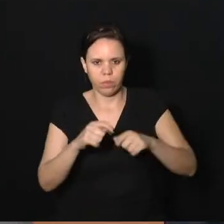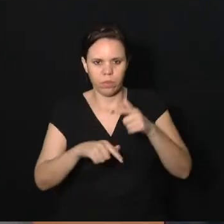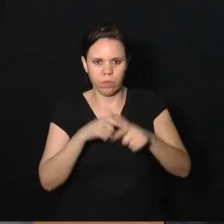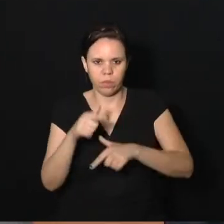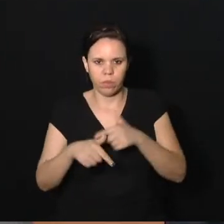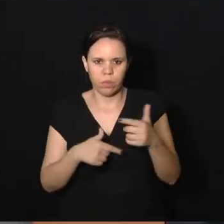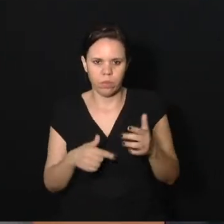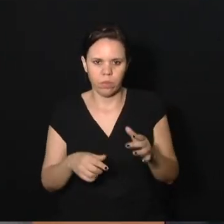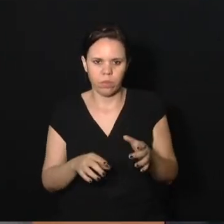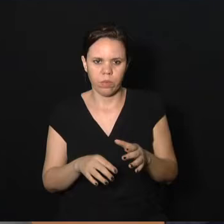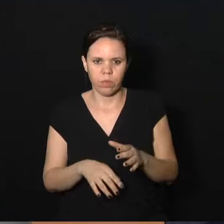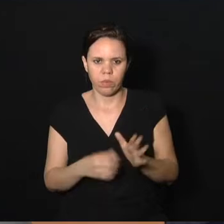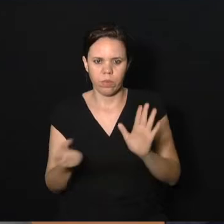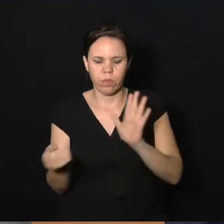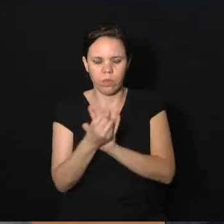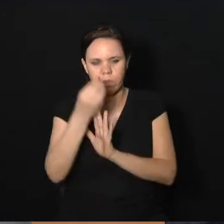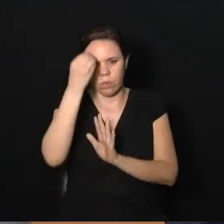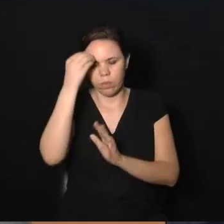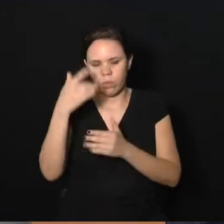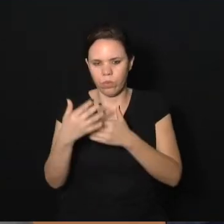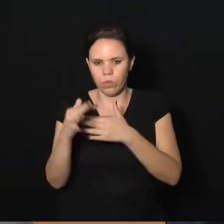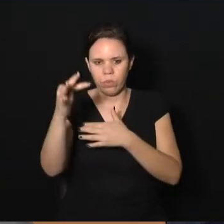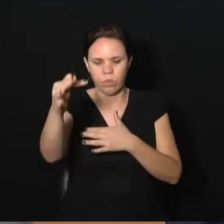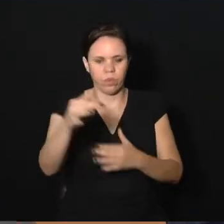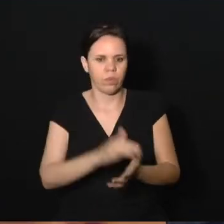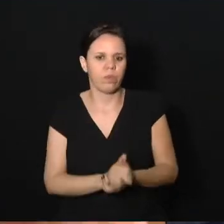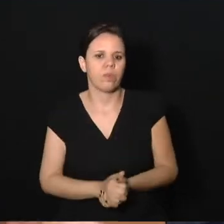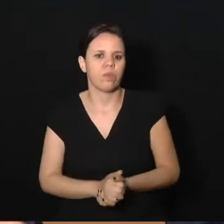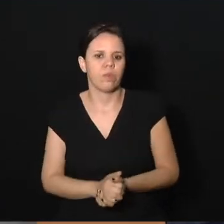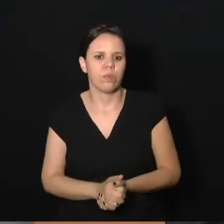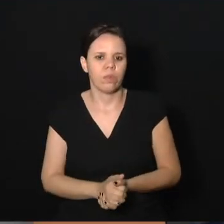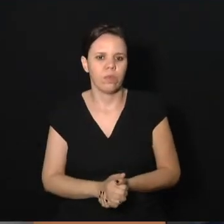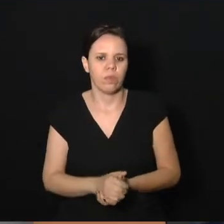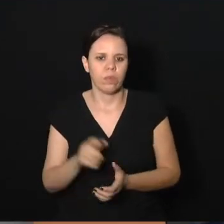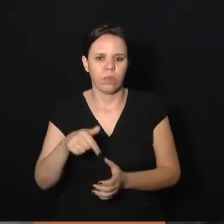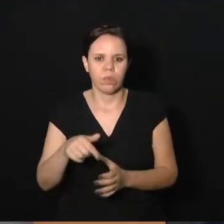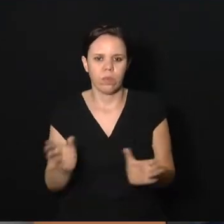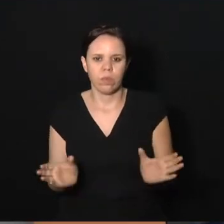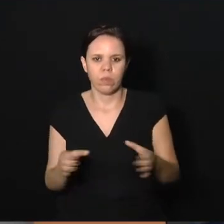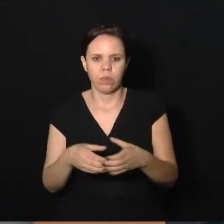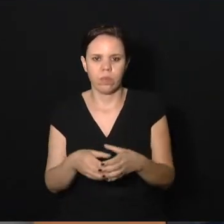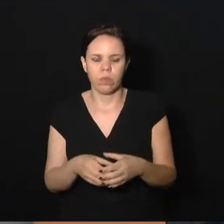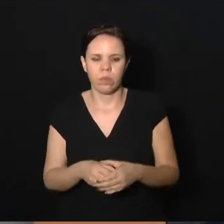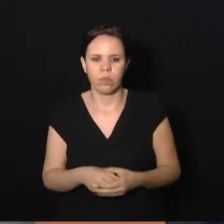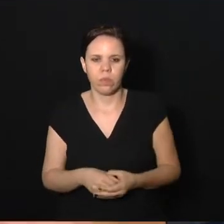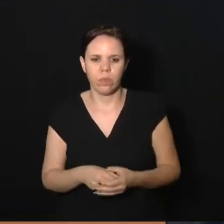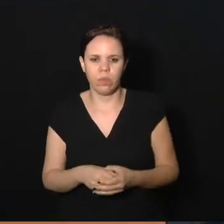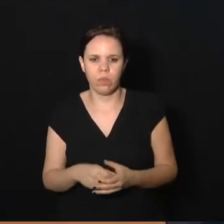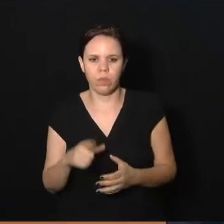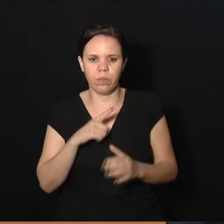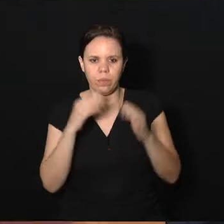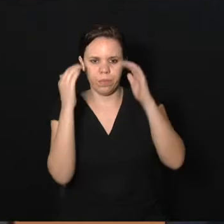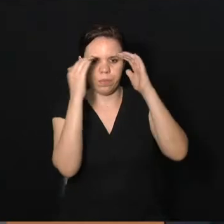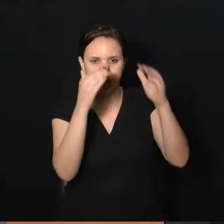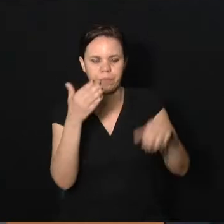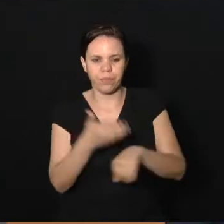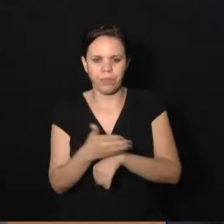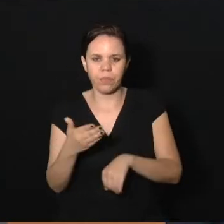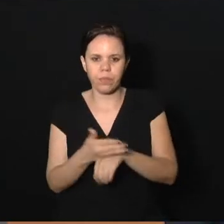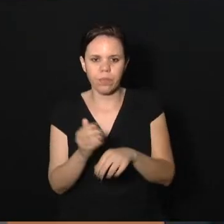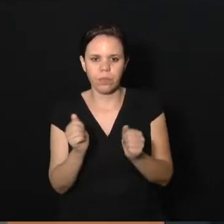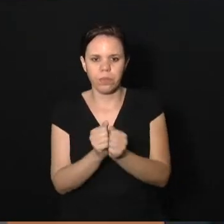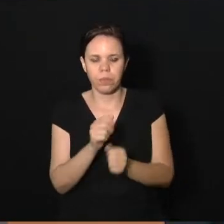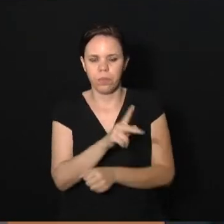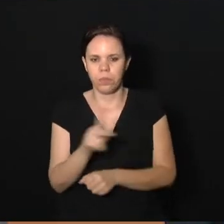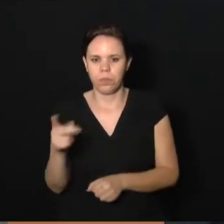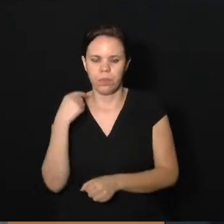a fim de deixar um legado para as gerações futuras. Então, esta comissão tem a honra de participar junto com o nosso